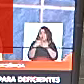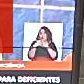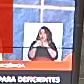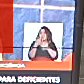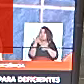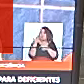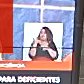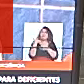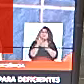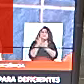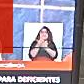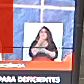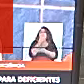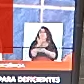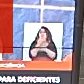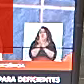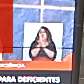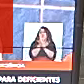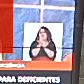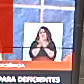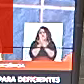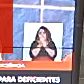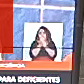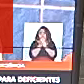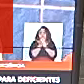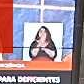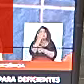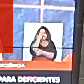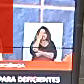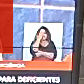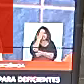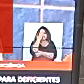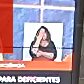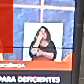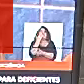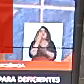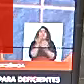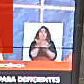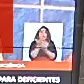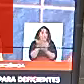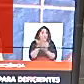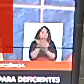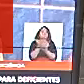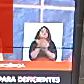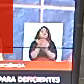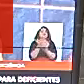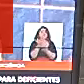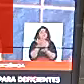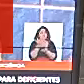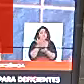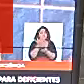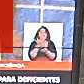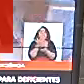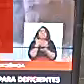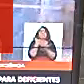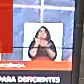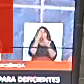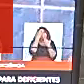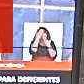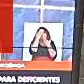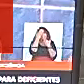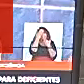7. Hoje eu tenho os 3 que convivem comigo, que é Júlio, Elias e o Abraão. Então, eu tenho só que agradecer e agradecer a todas as pessoas